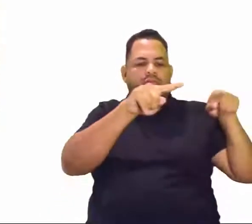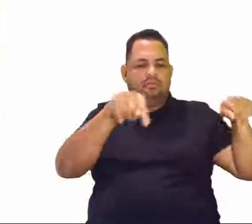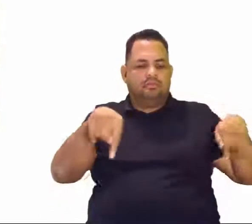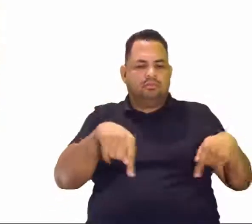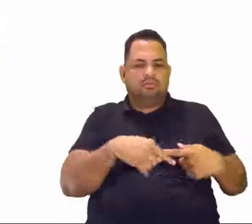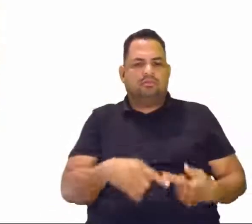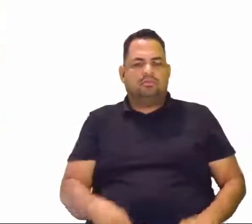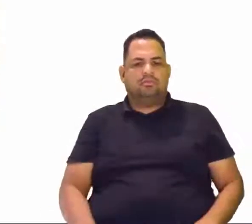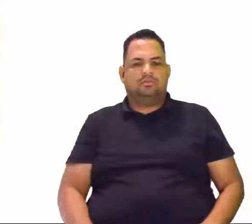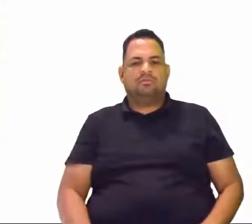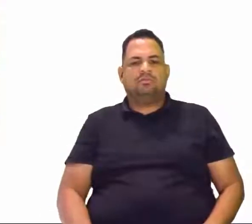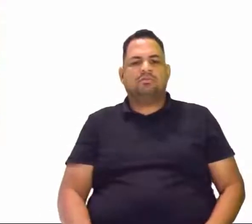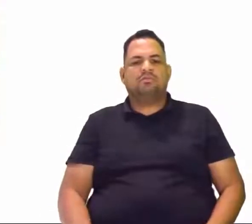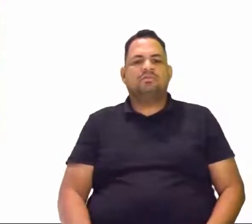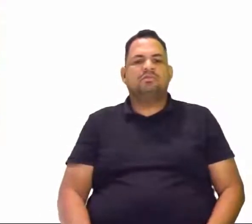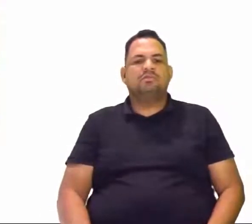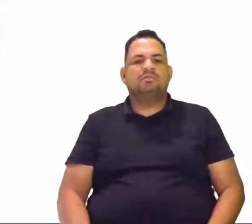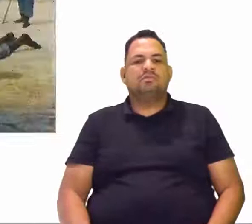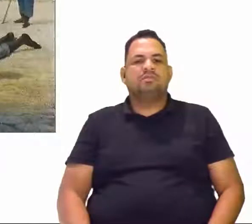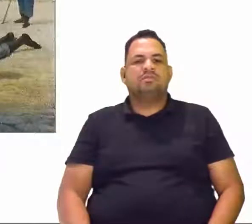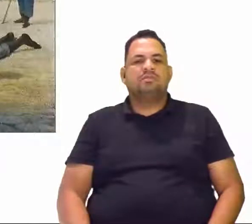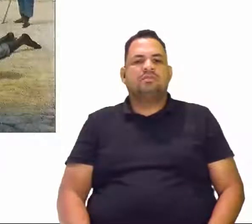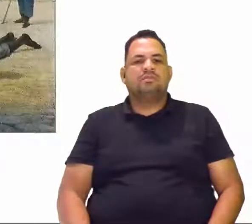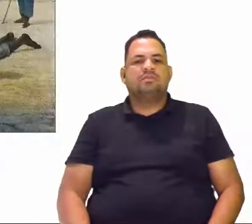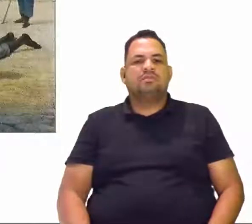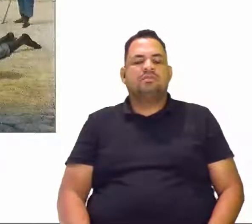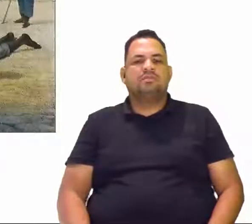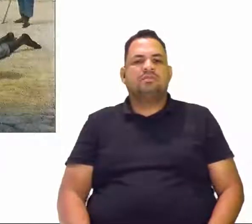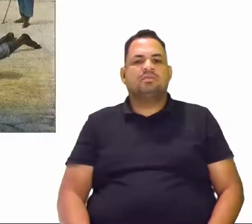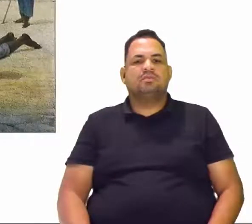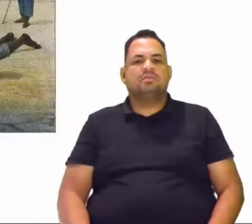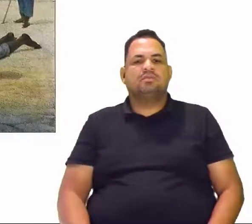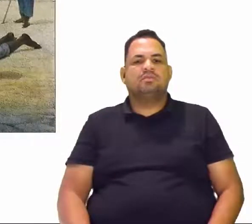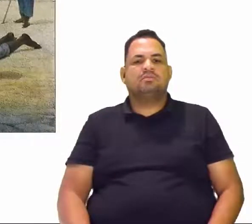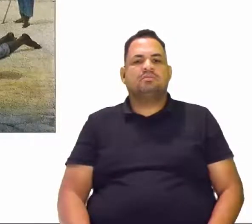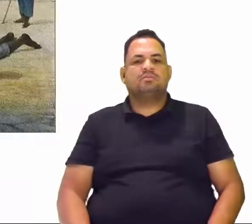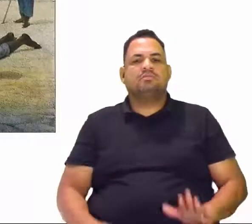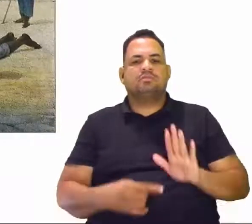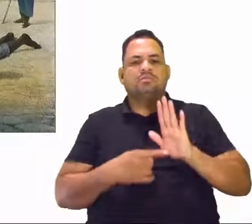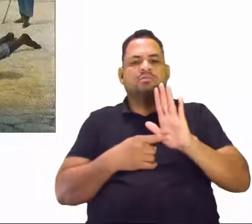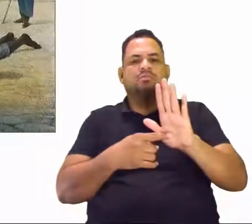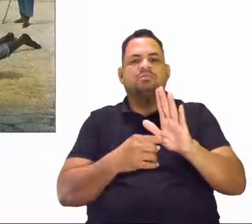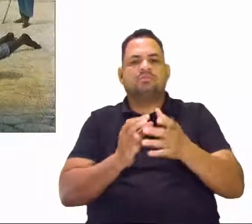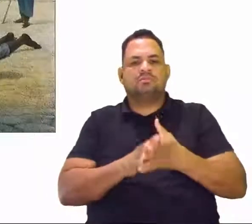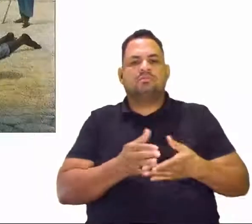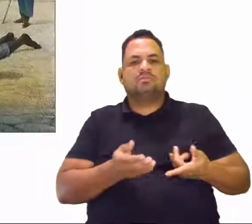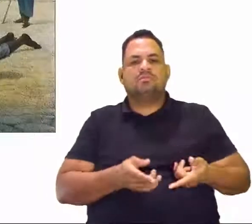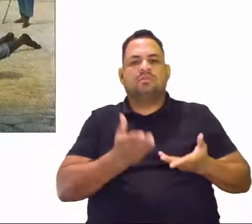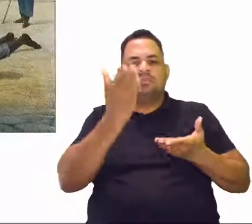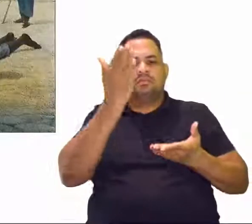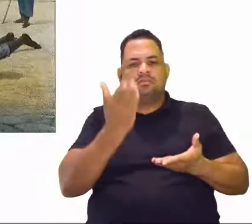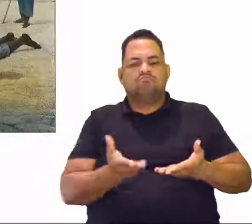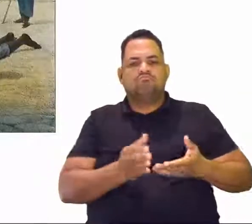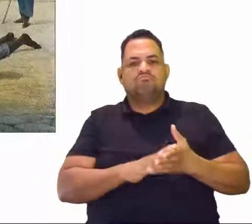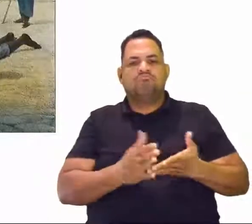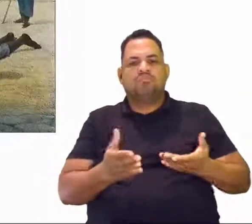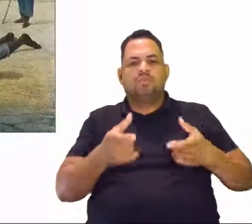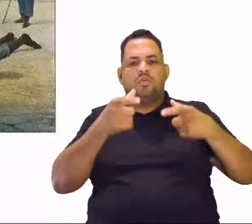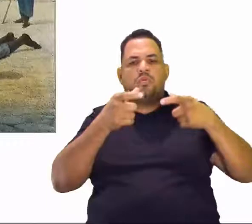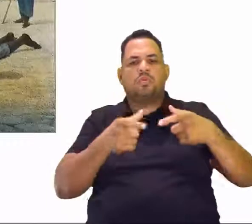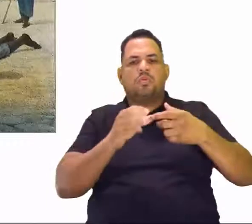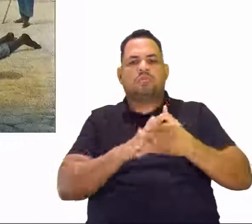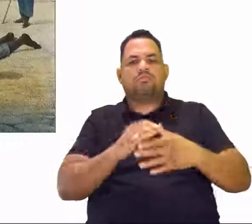essa esse tratamento né Oi aqui é a representação de um Pelourinho feita por de Breno né